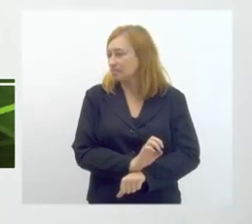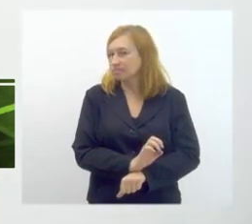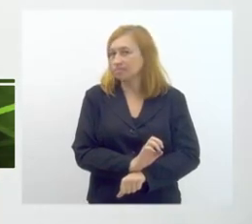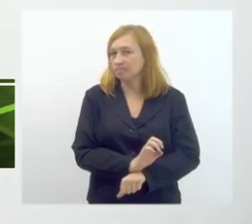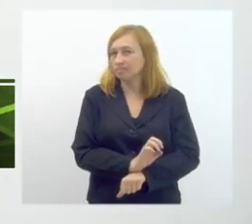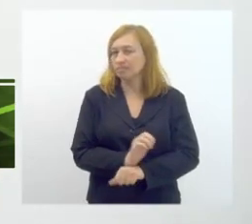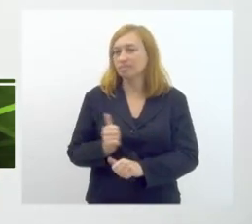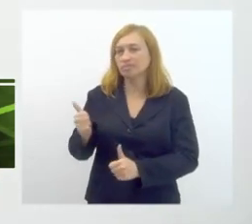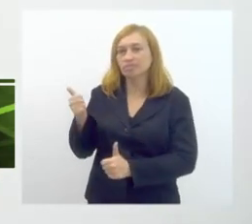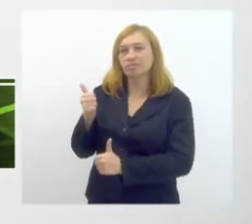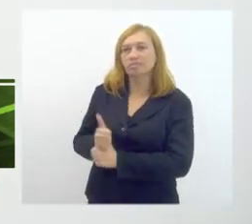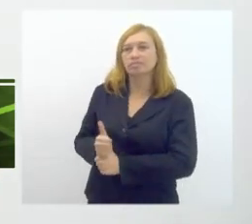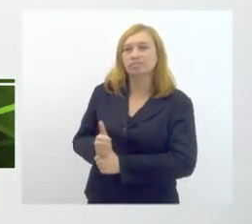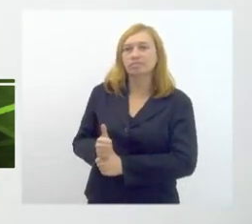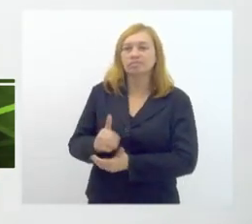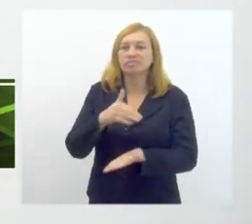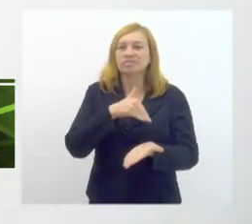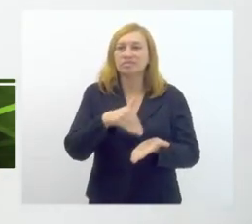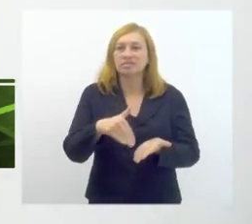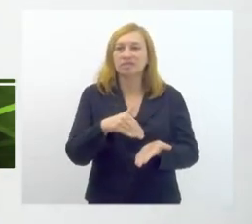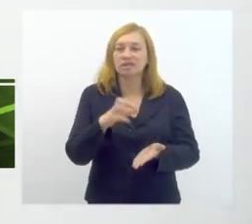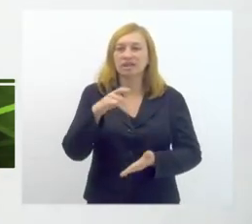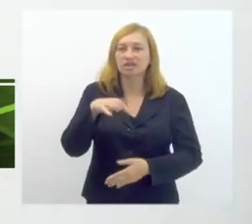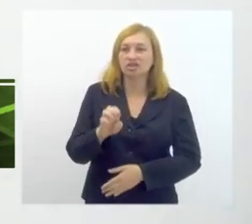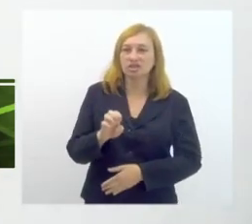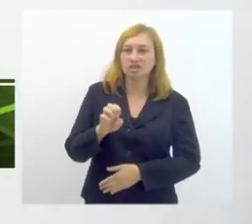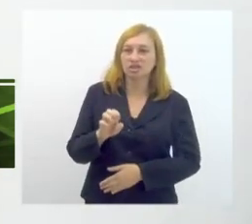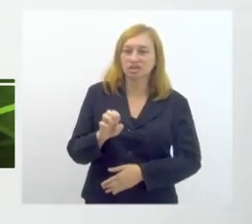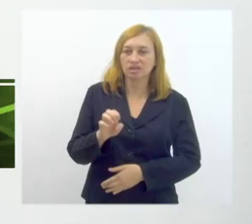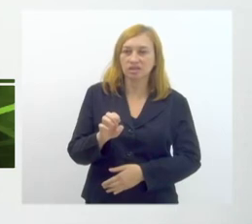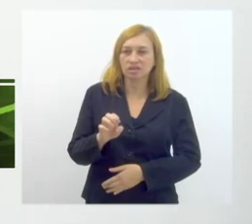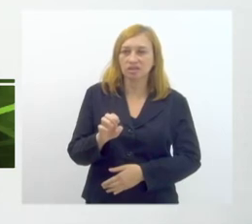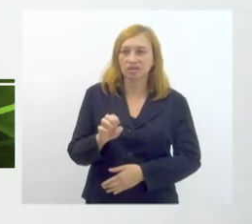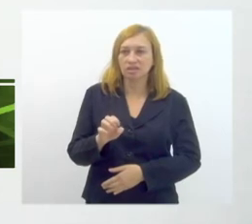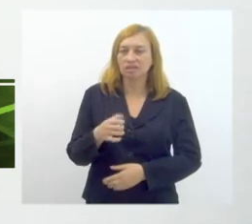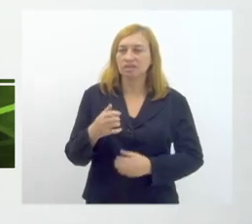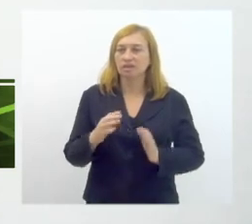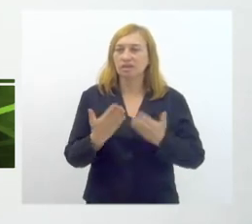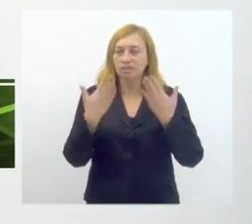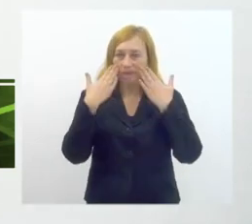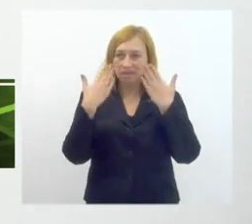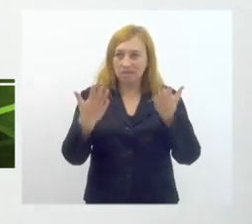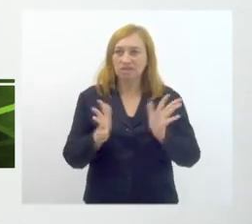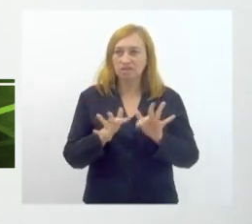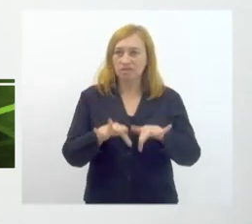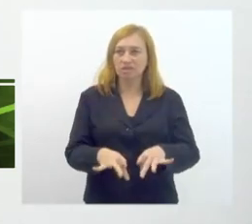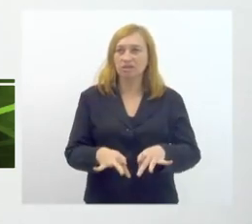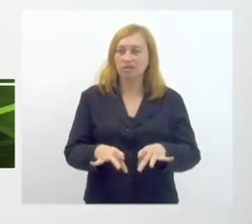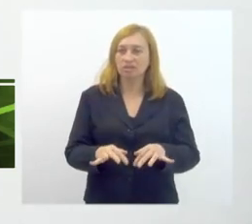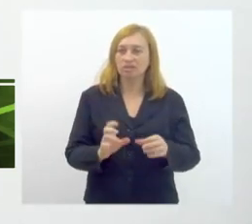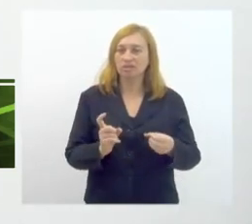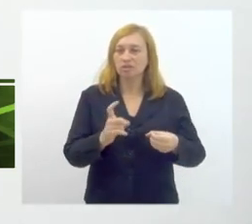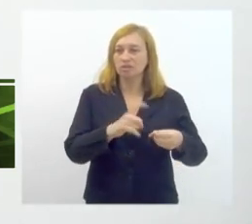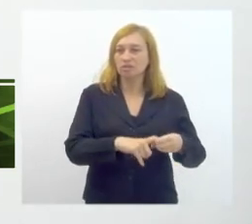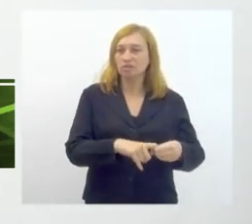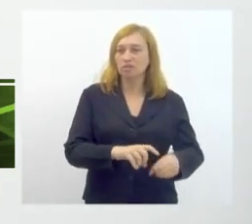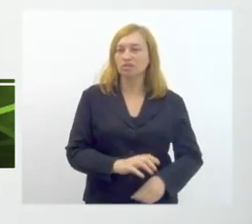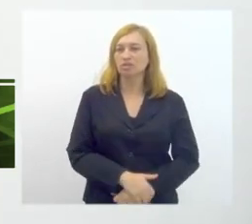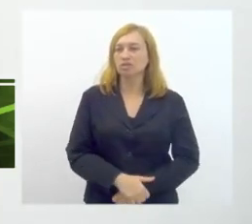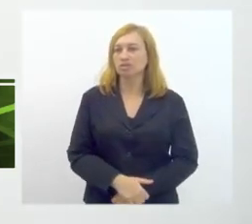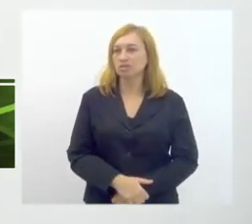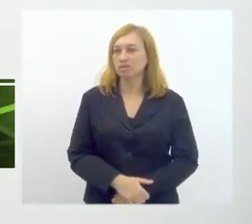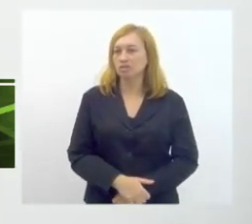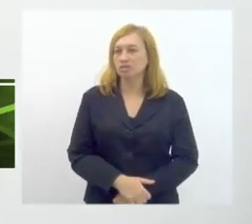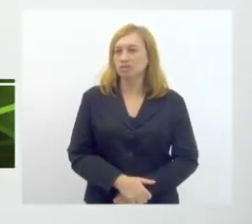substituir aqui o nosso secretário Alexandre Kiepp, que vamos agora para a apresentação final dos consórcios, né?